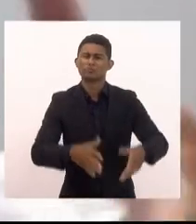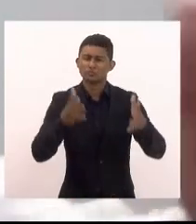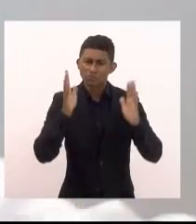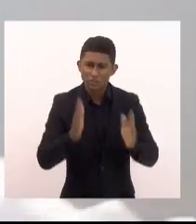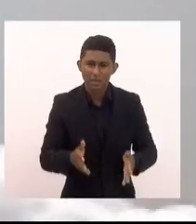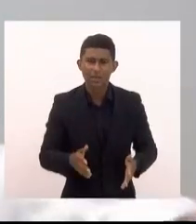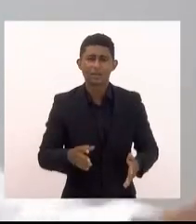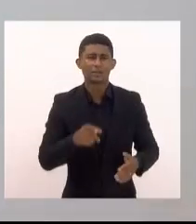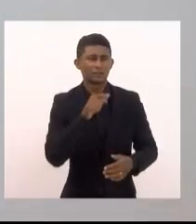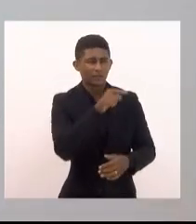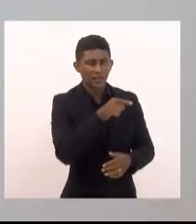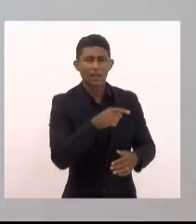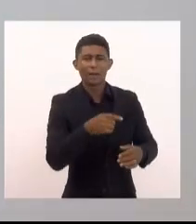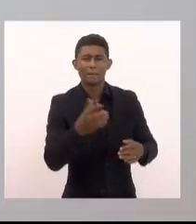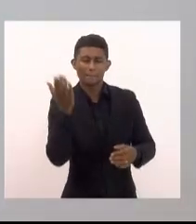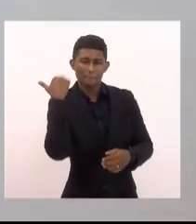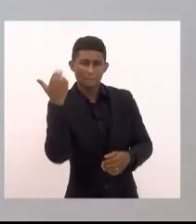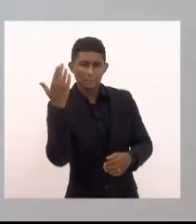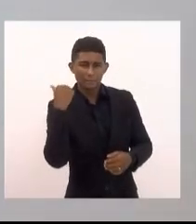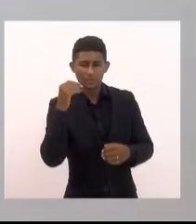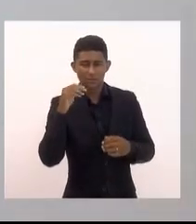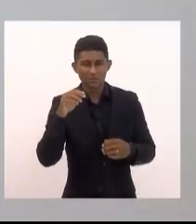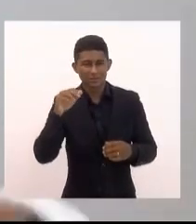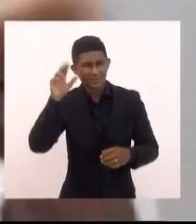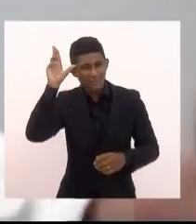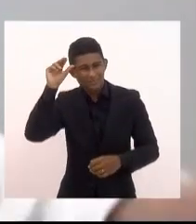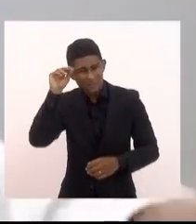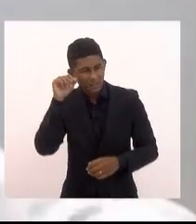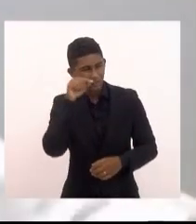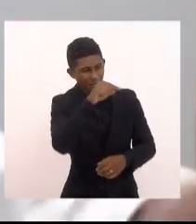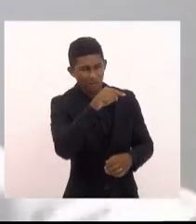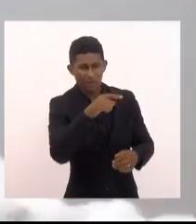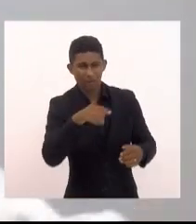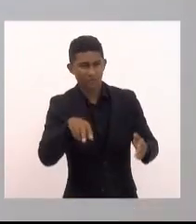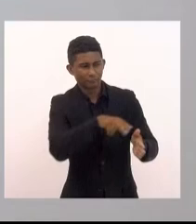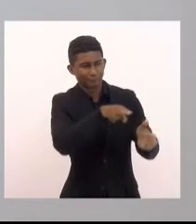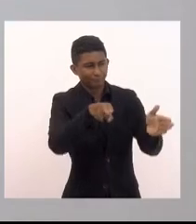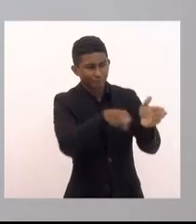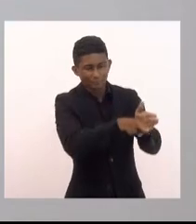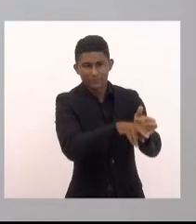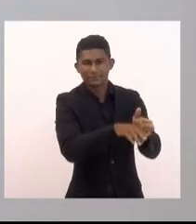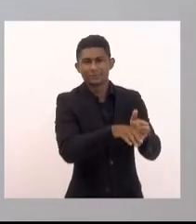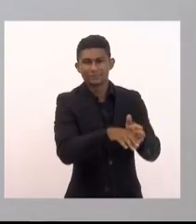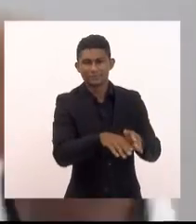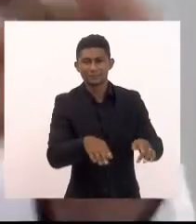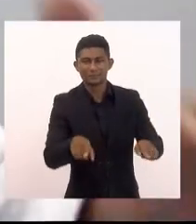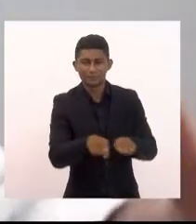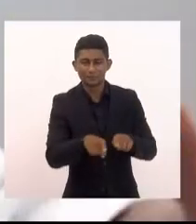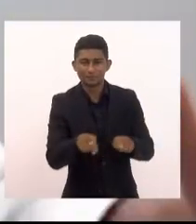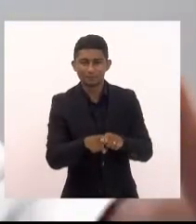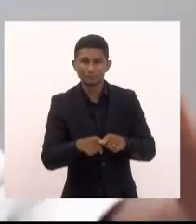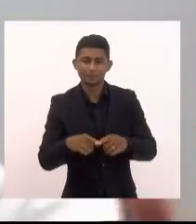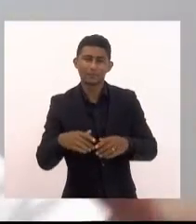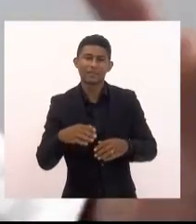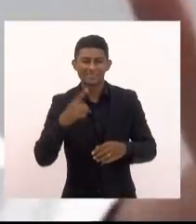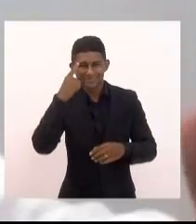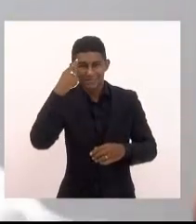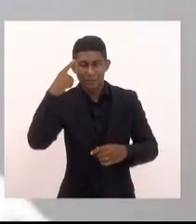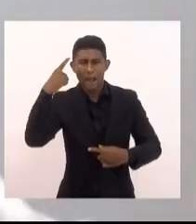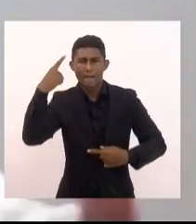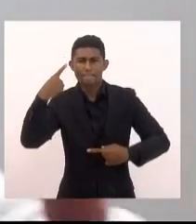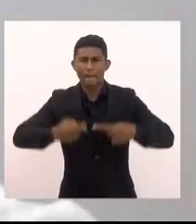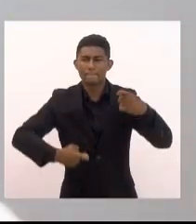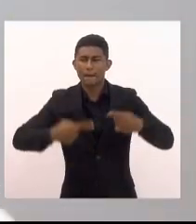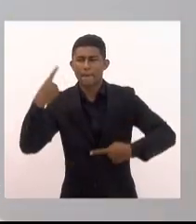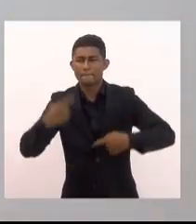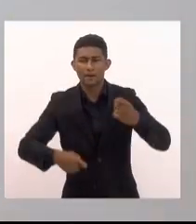já foi celeiro no tempo do Império, as suas baias foram transformadas em boxes e durante a guerra um